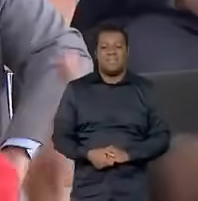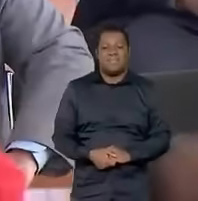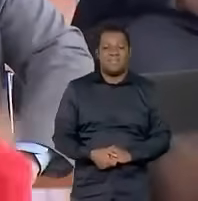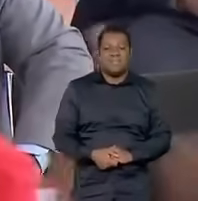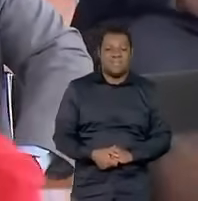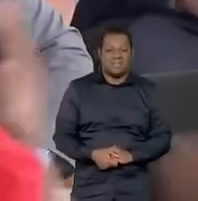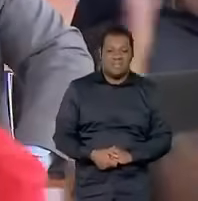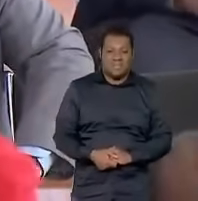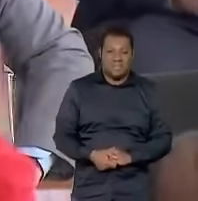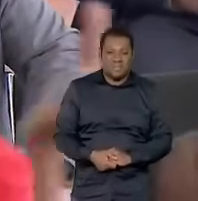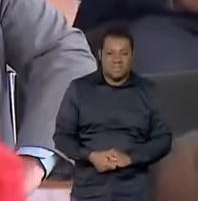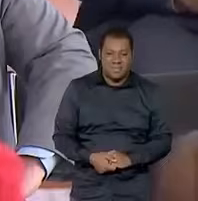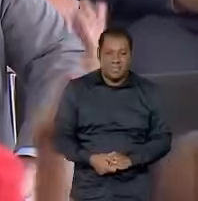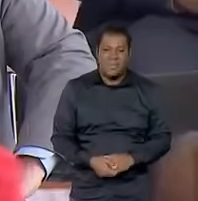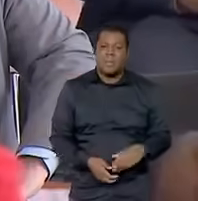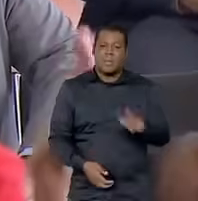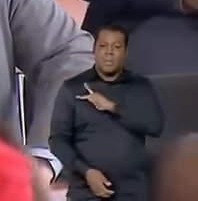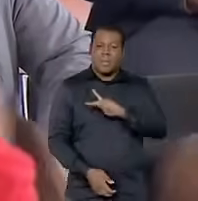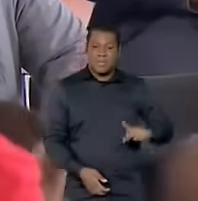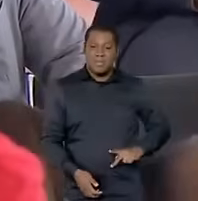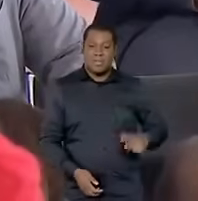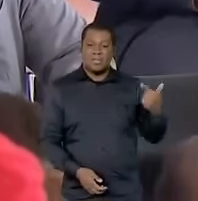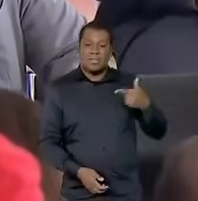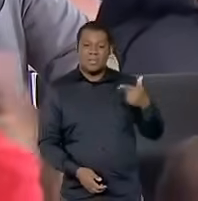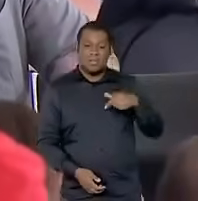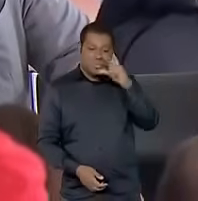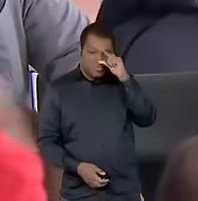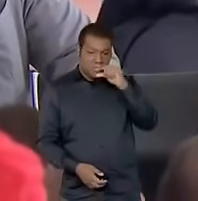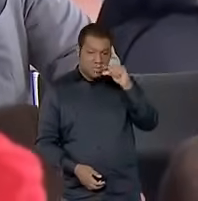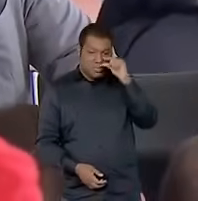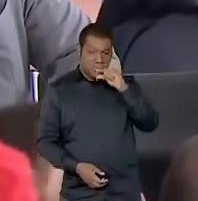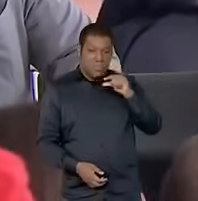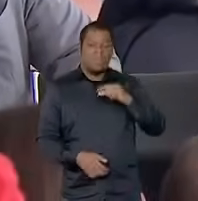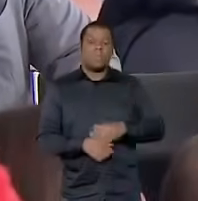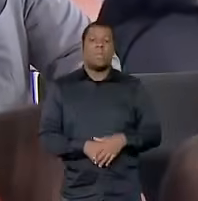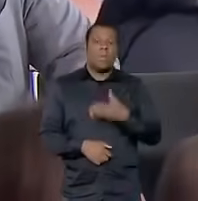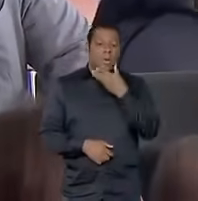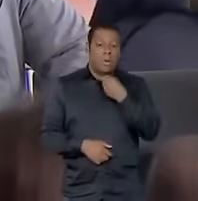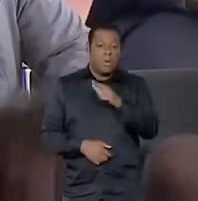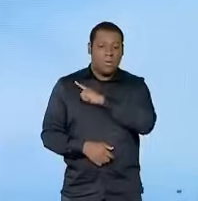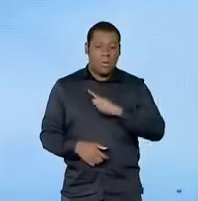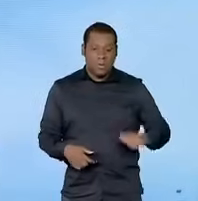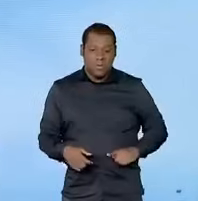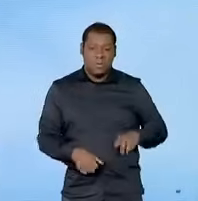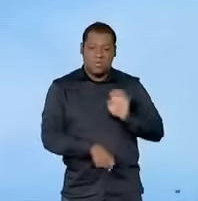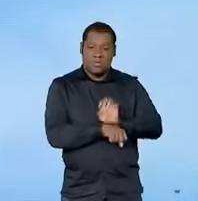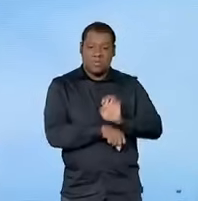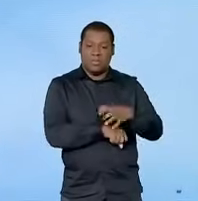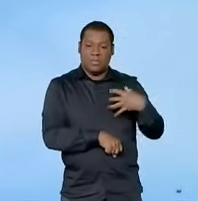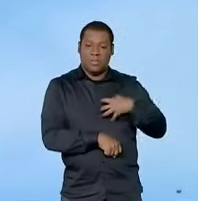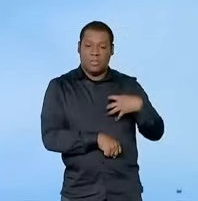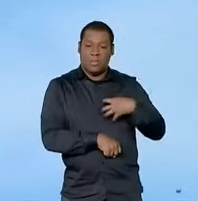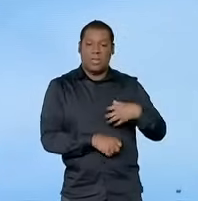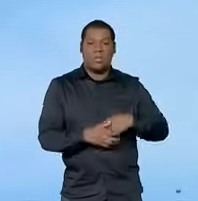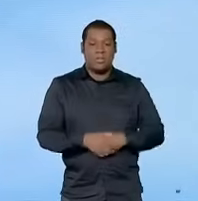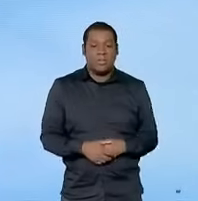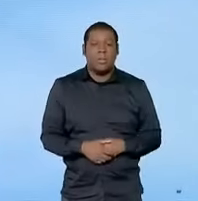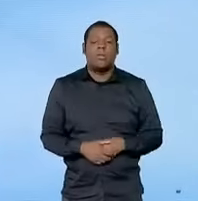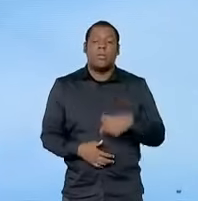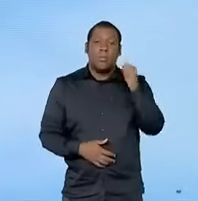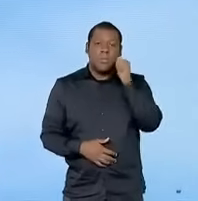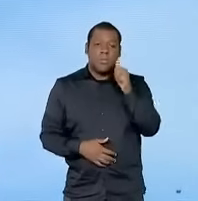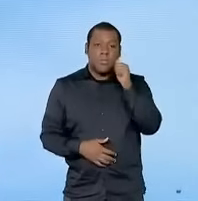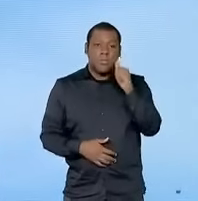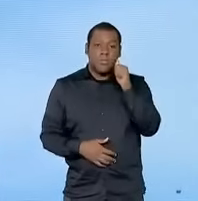Saudar o vice-presidente Geraldo Alckmin, o governador Jerônimo Rodrigues, a minha amiga